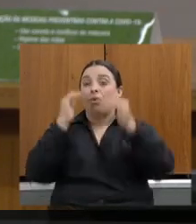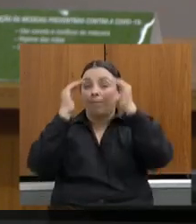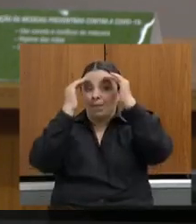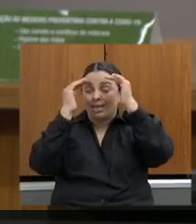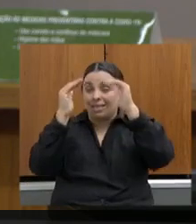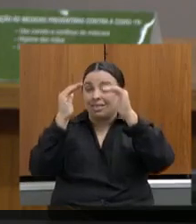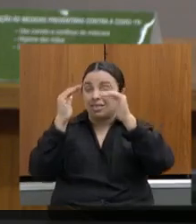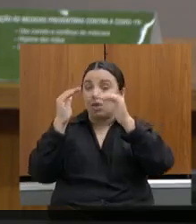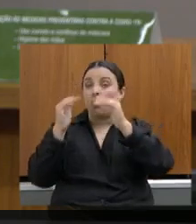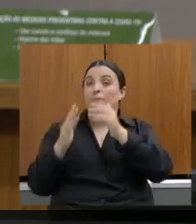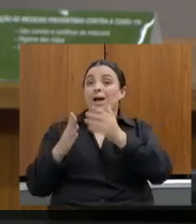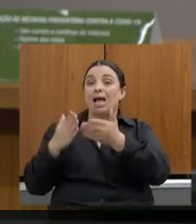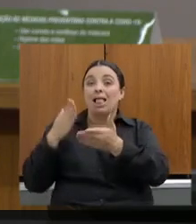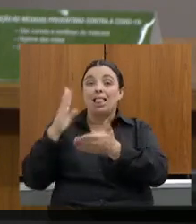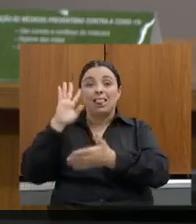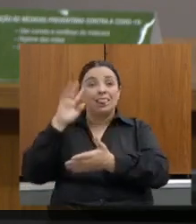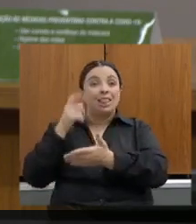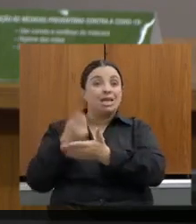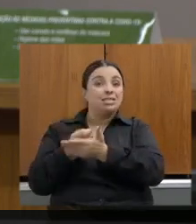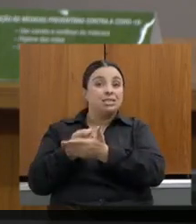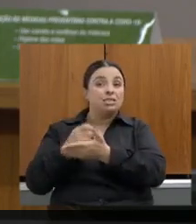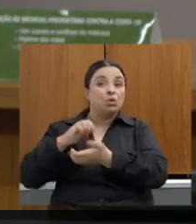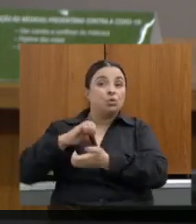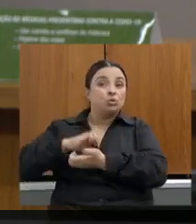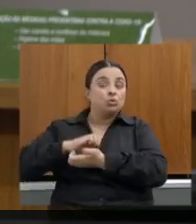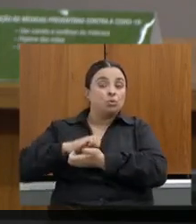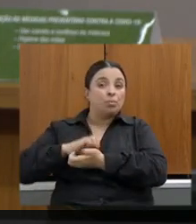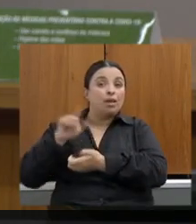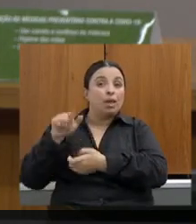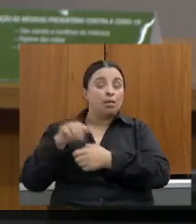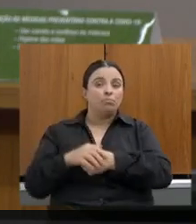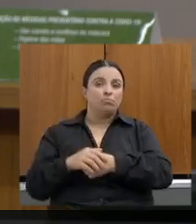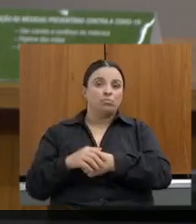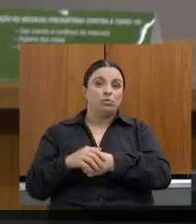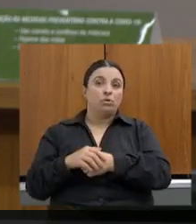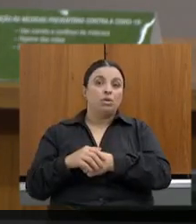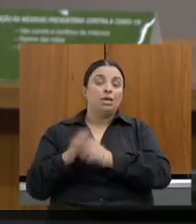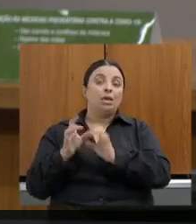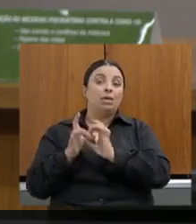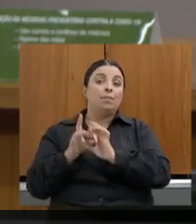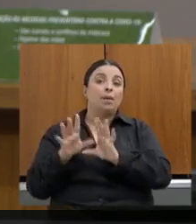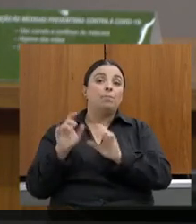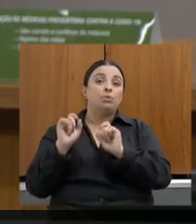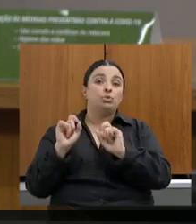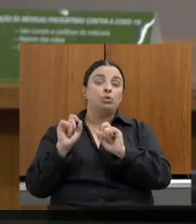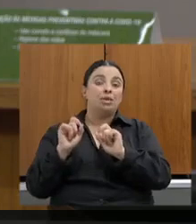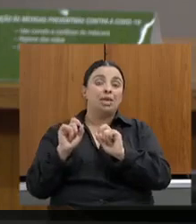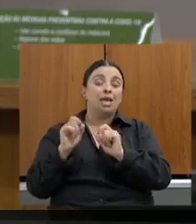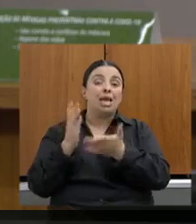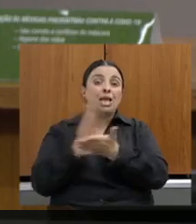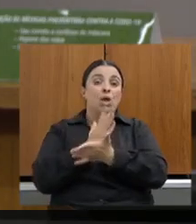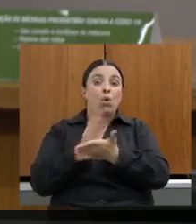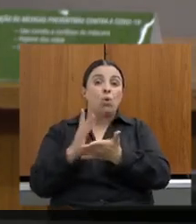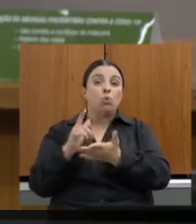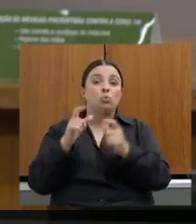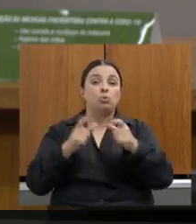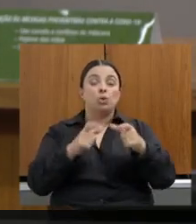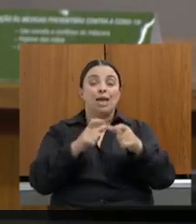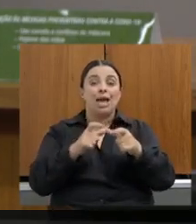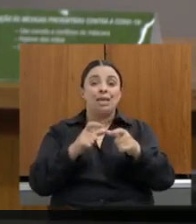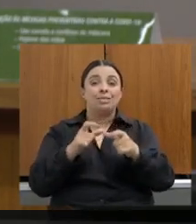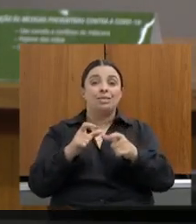que permite e e em vários lugares em a polícia militar tem feito TCC redes que não